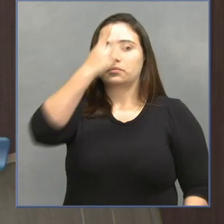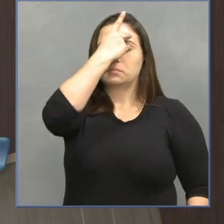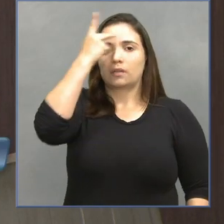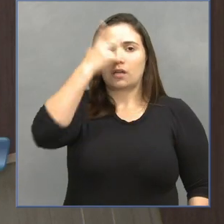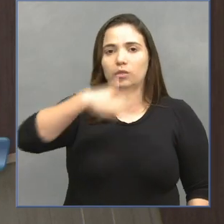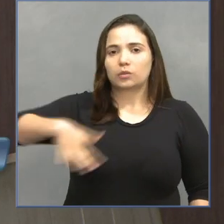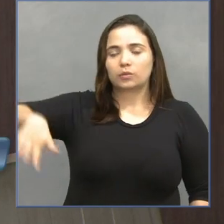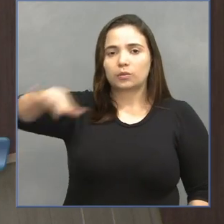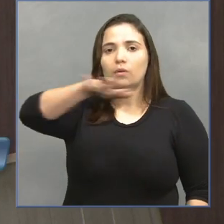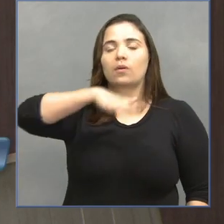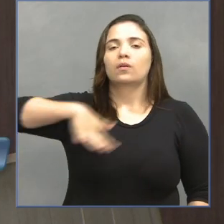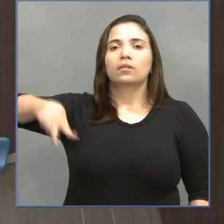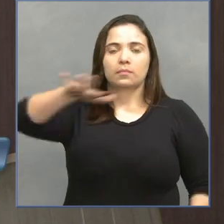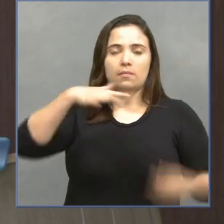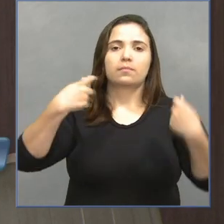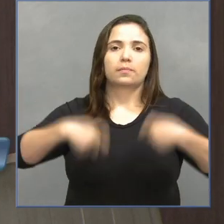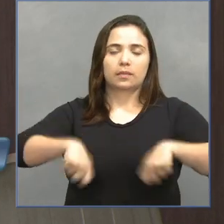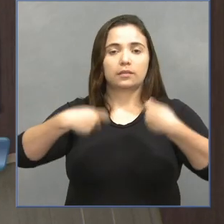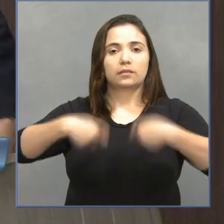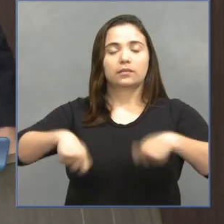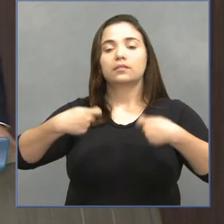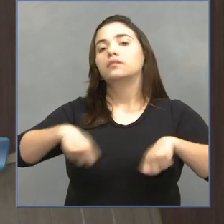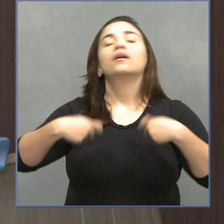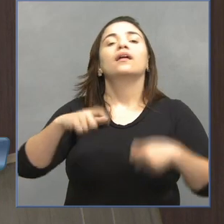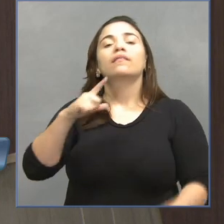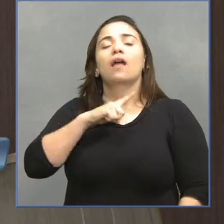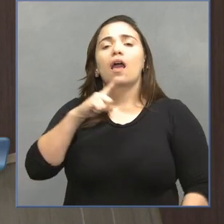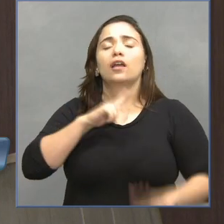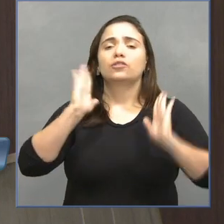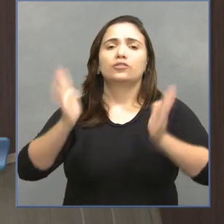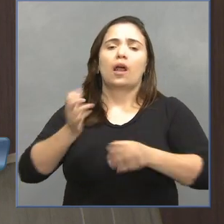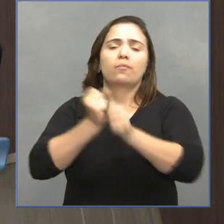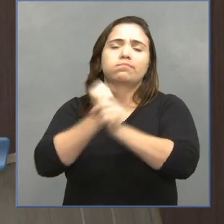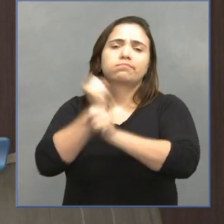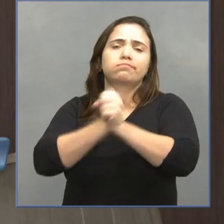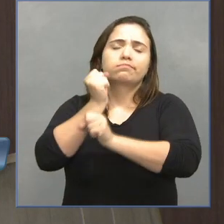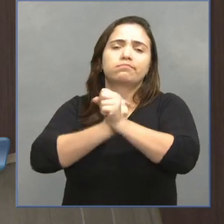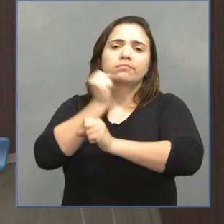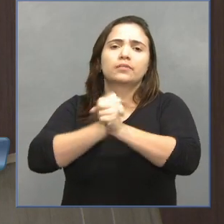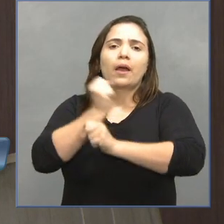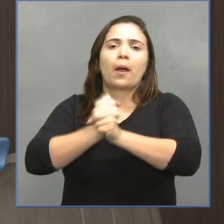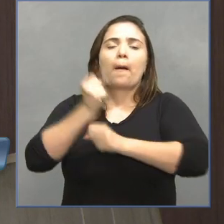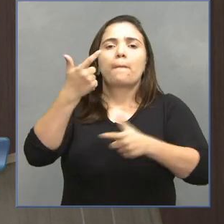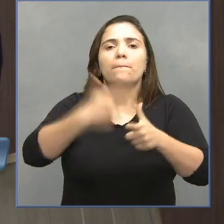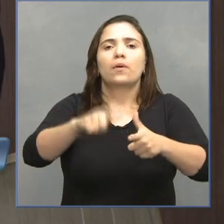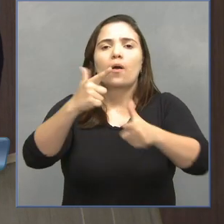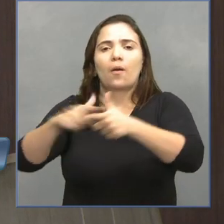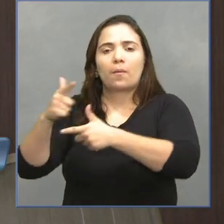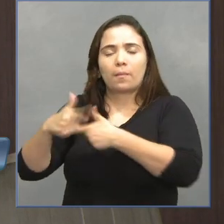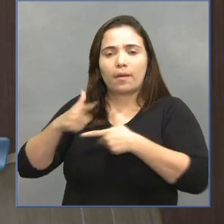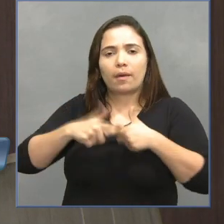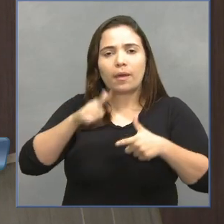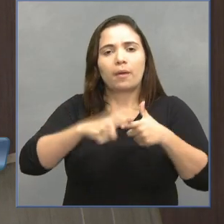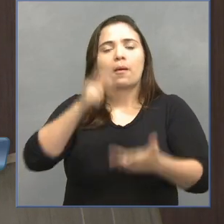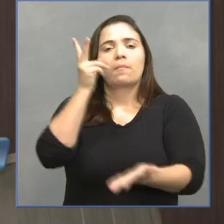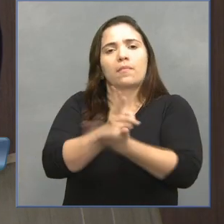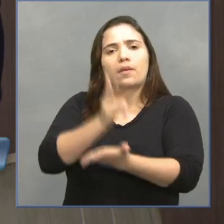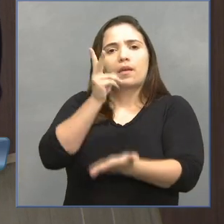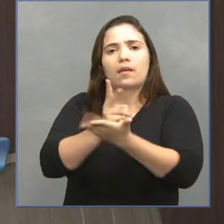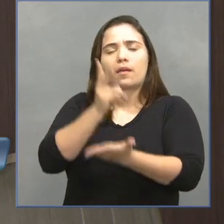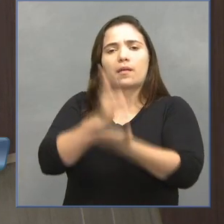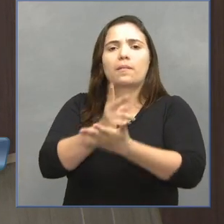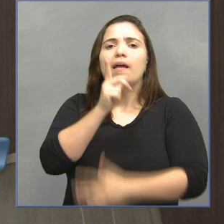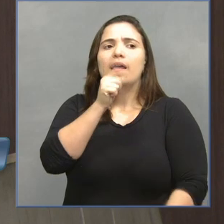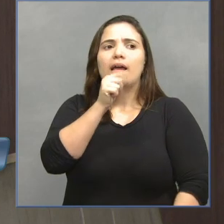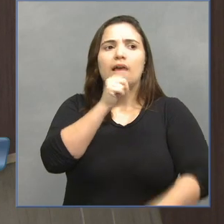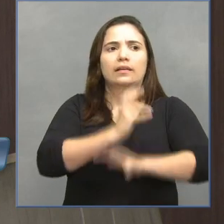A população ouve há anos que o problema, há muitos anos, que o problema da crise hídrica do Estado do